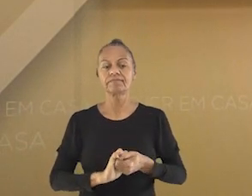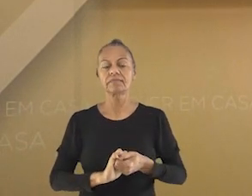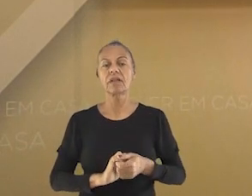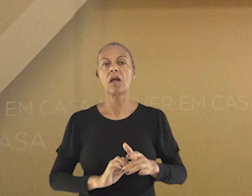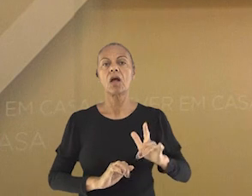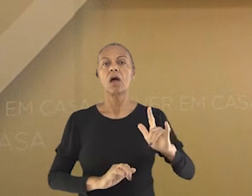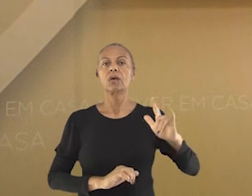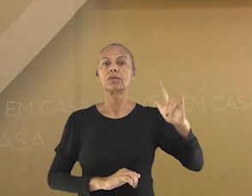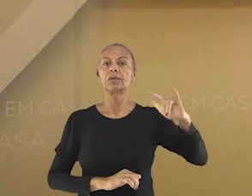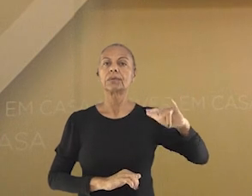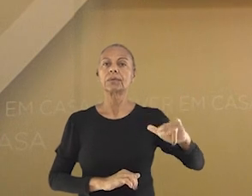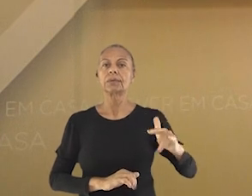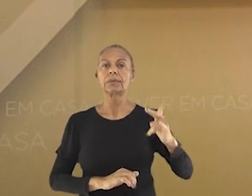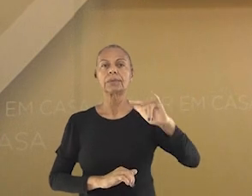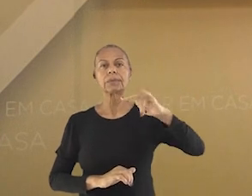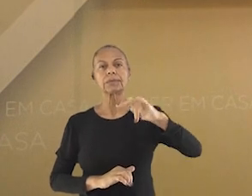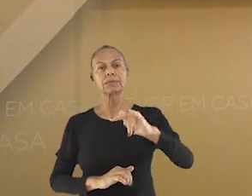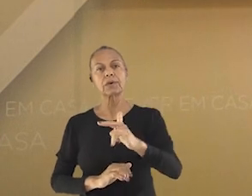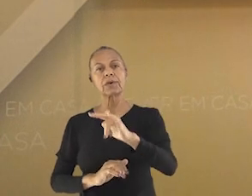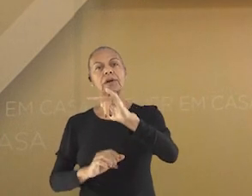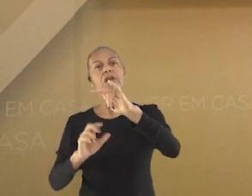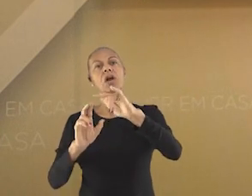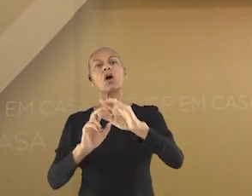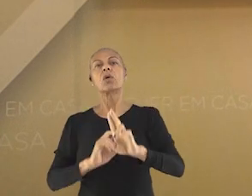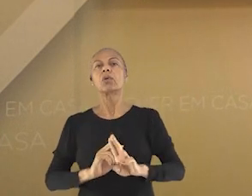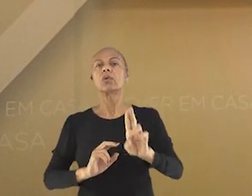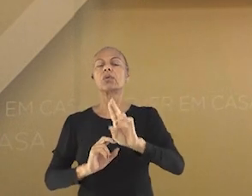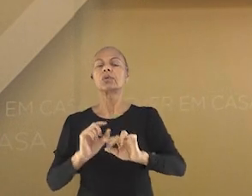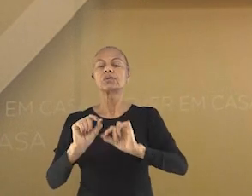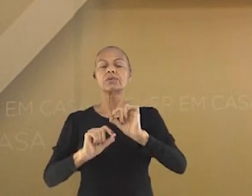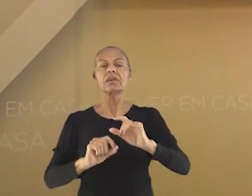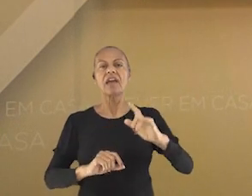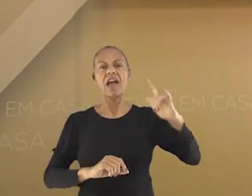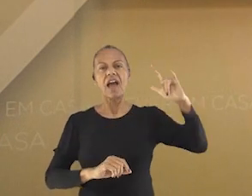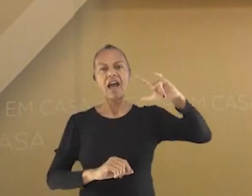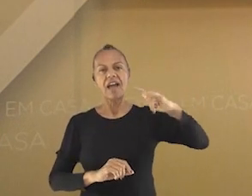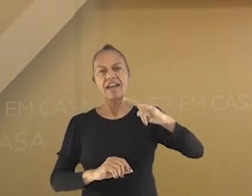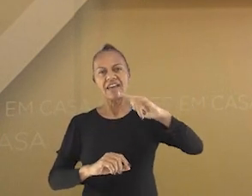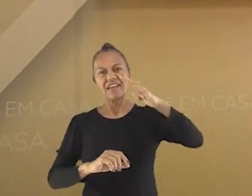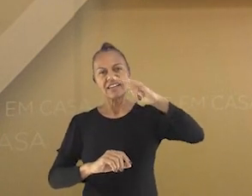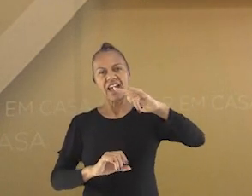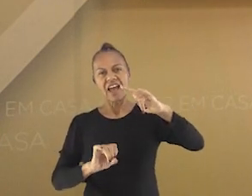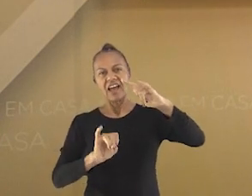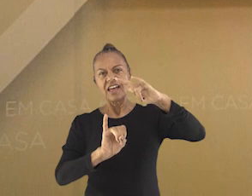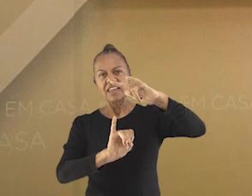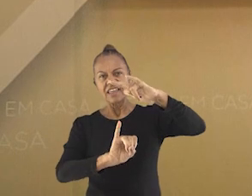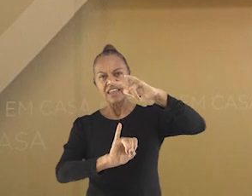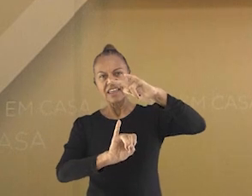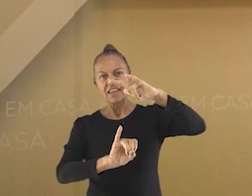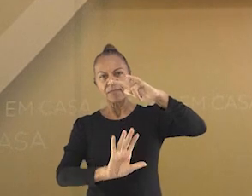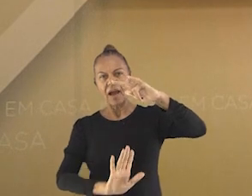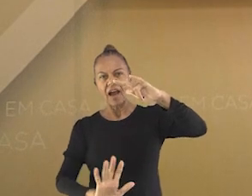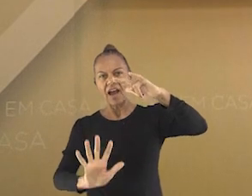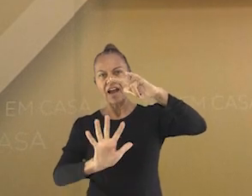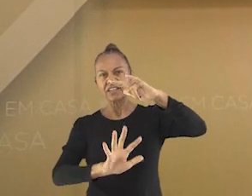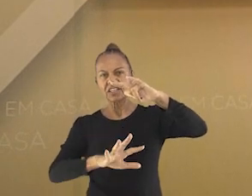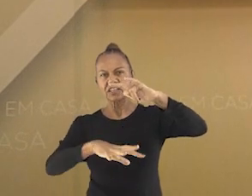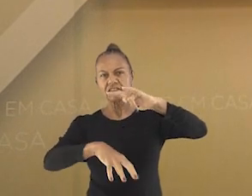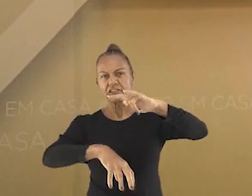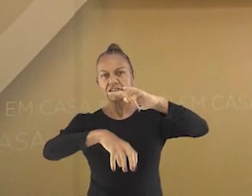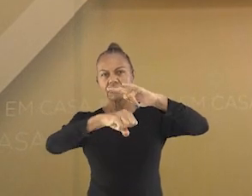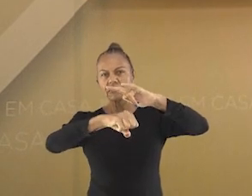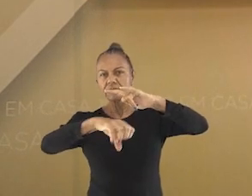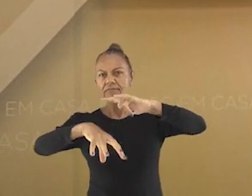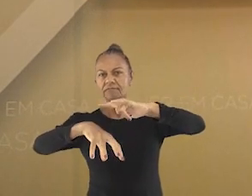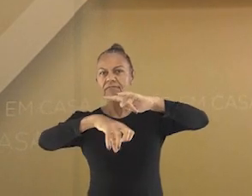Os drones também são usados em mapeamento aéreo, fazendo a captura de imagens. A partir